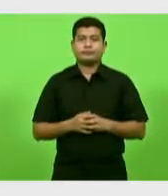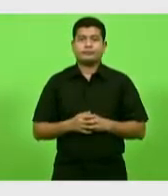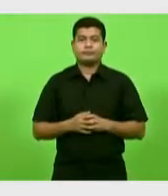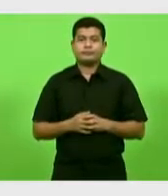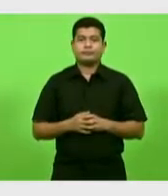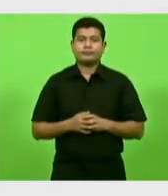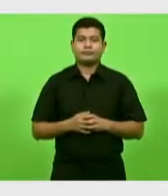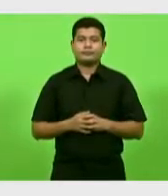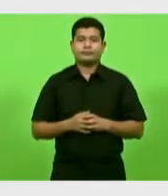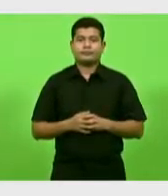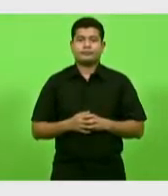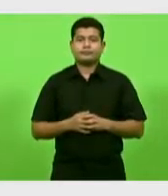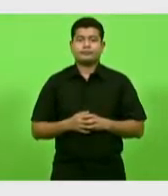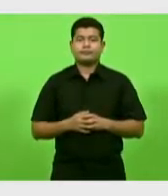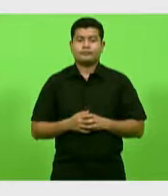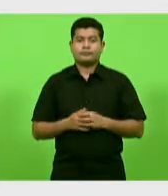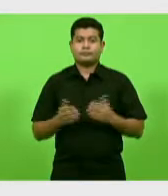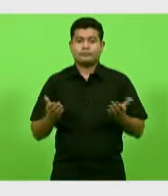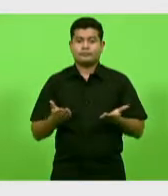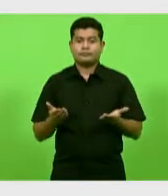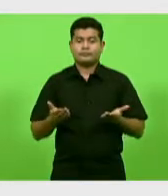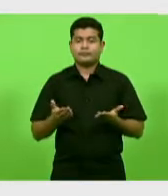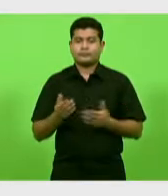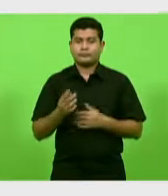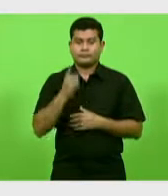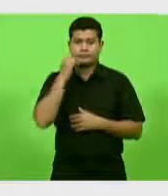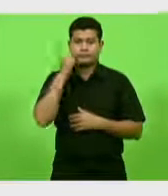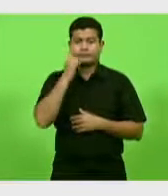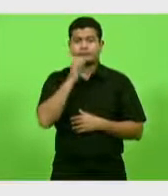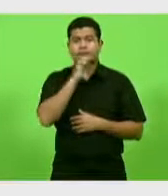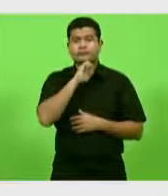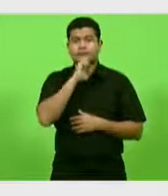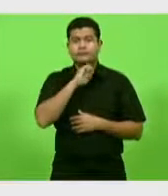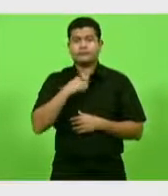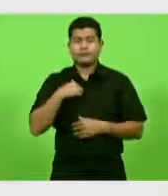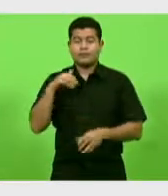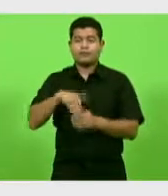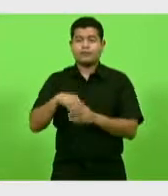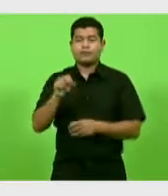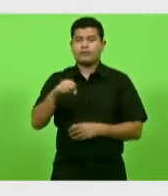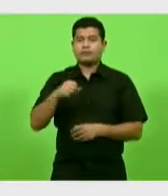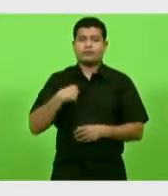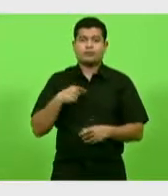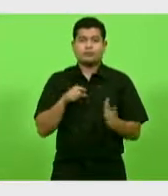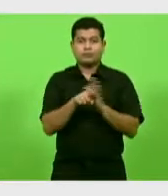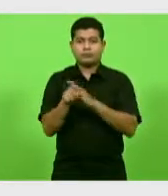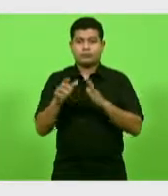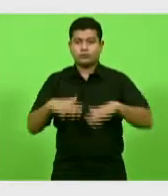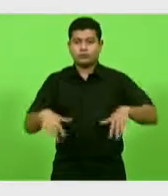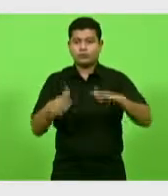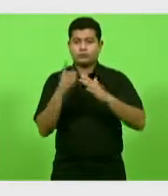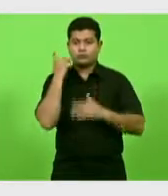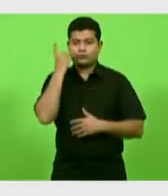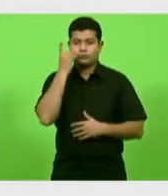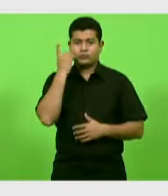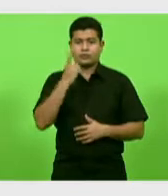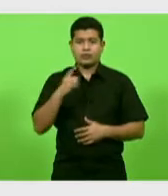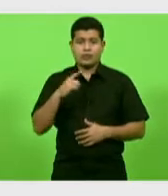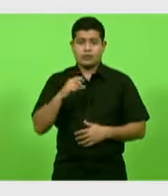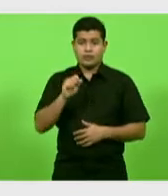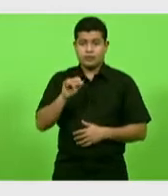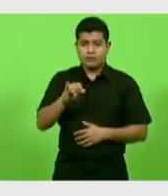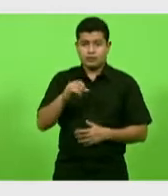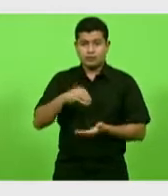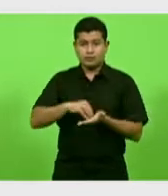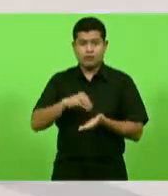Como vota a deputada Felipe Estevão? Voto sim, senhor presidente. Consulto os senhores deputados se alguém não exerceu seu